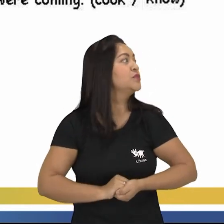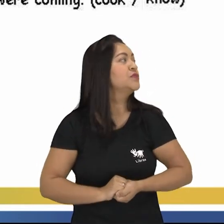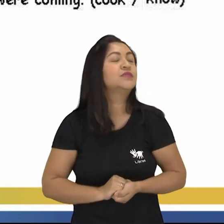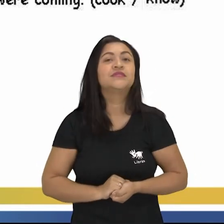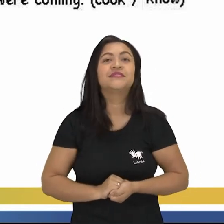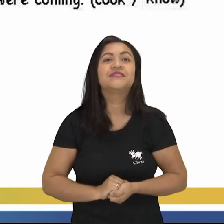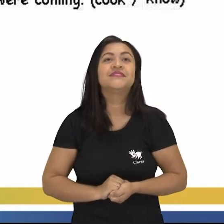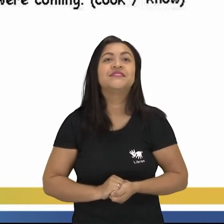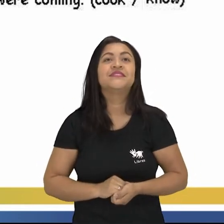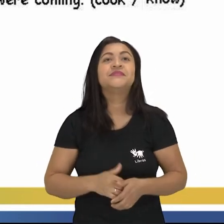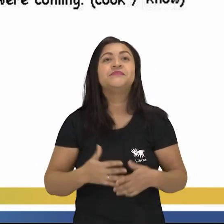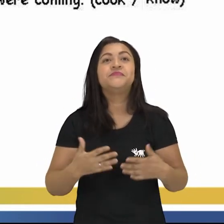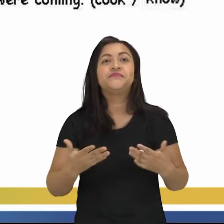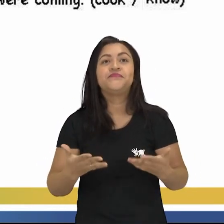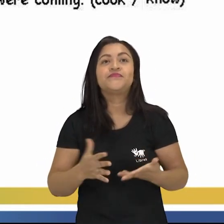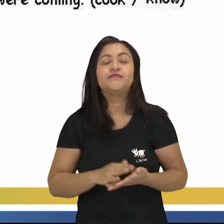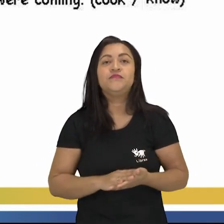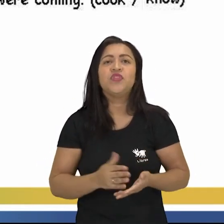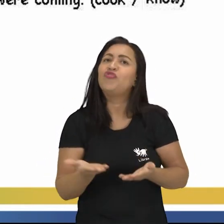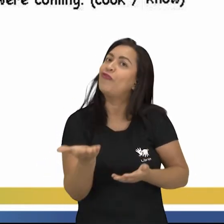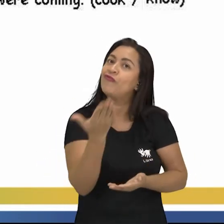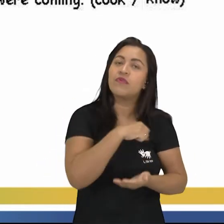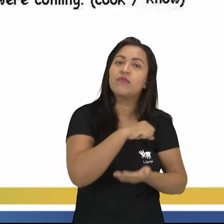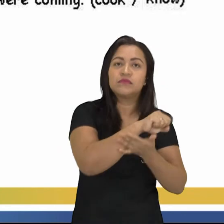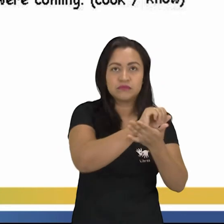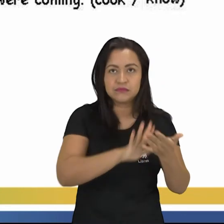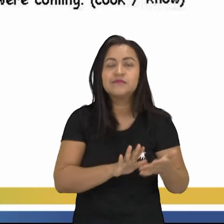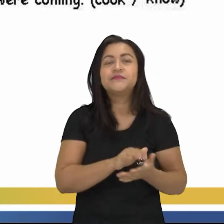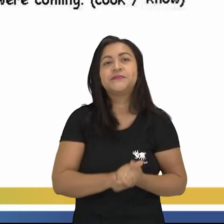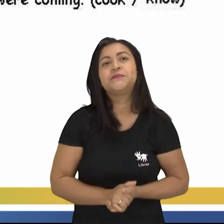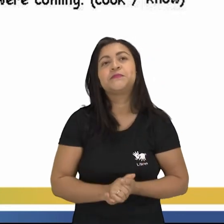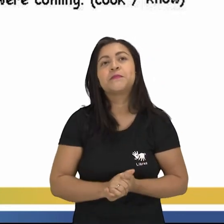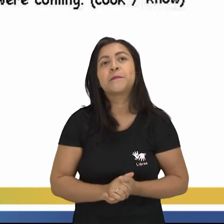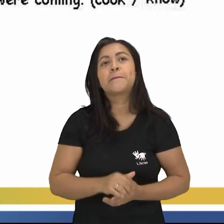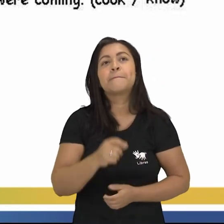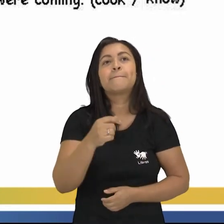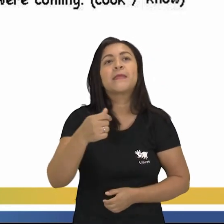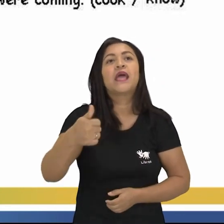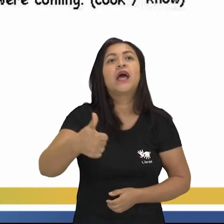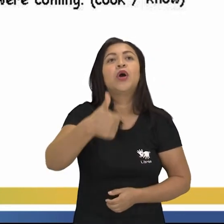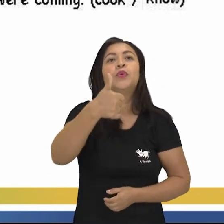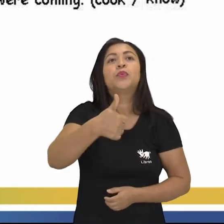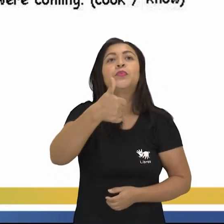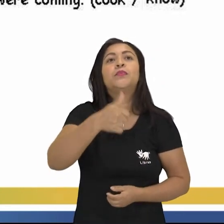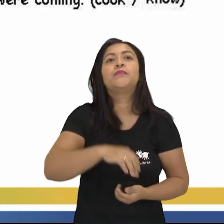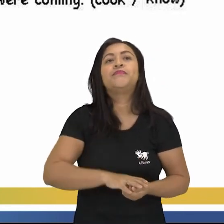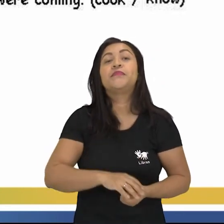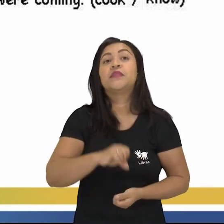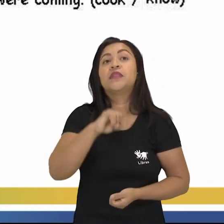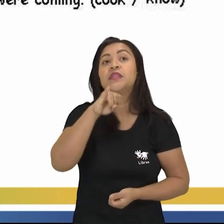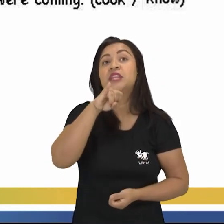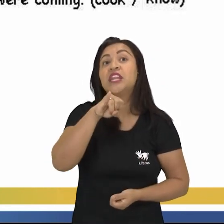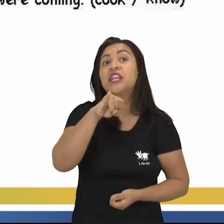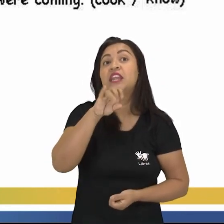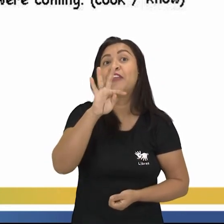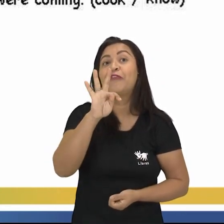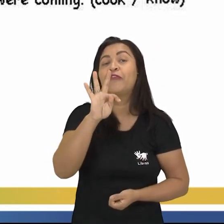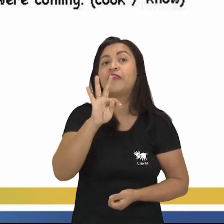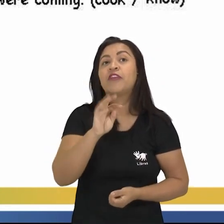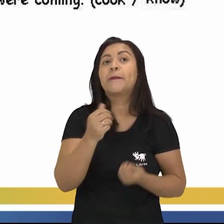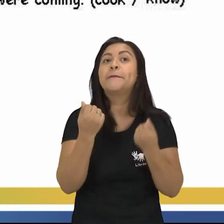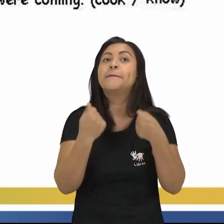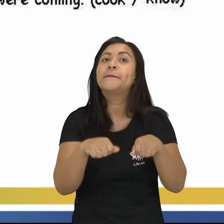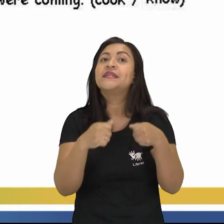o verbo do assunto no participle. Vamos lá. If, então aquele verbo ali study tem que vir